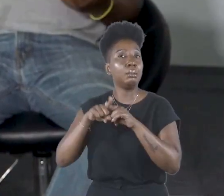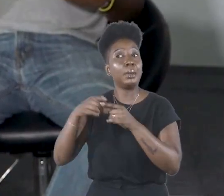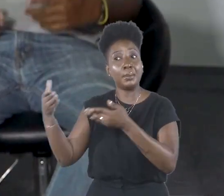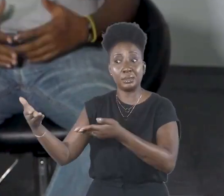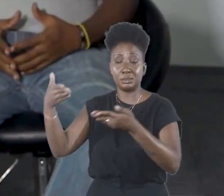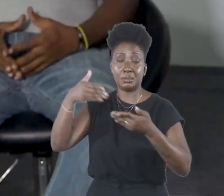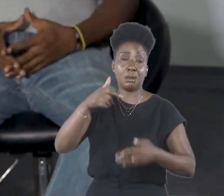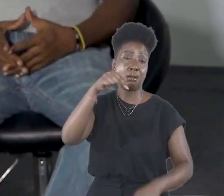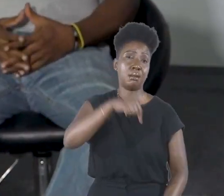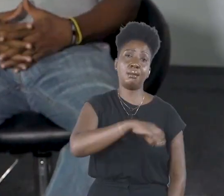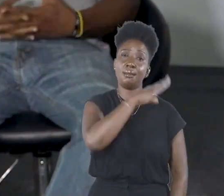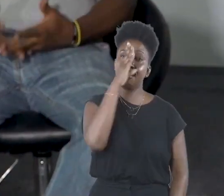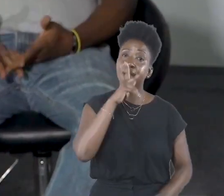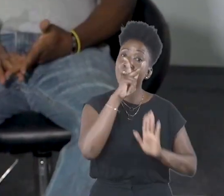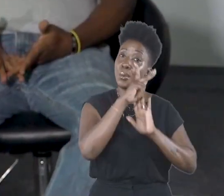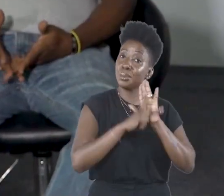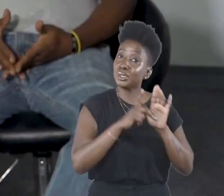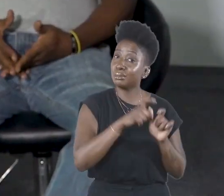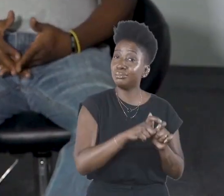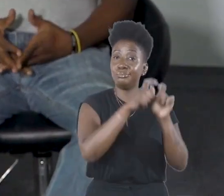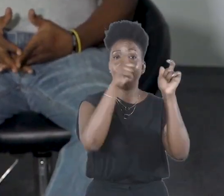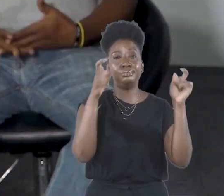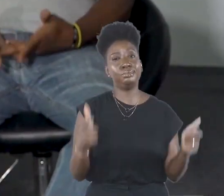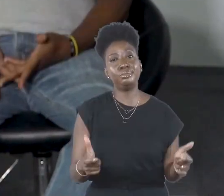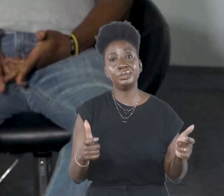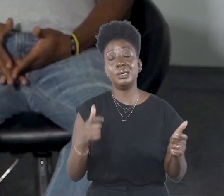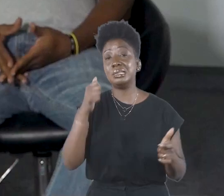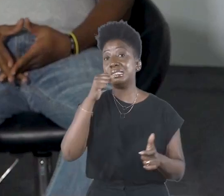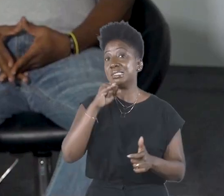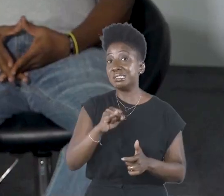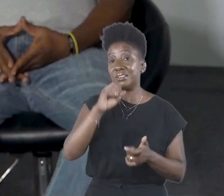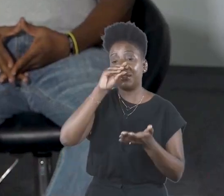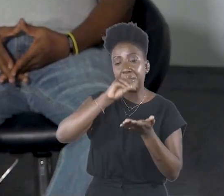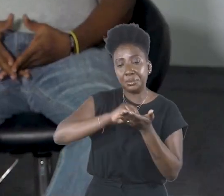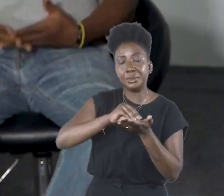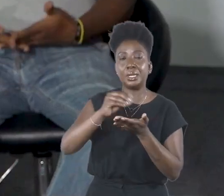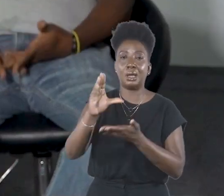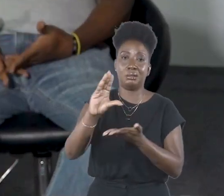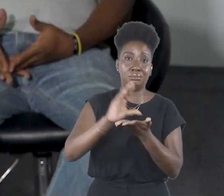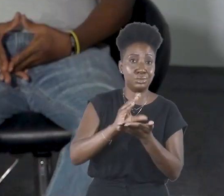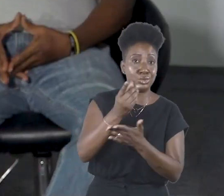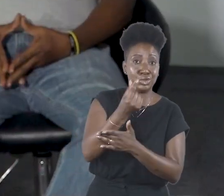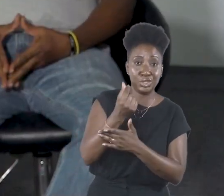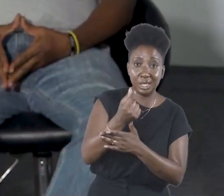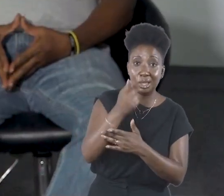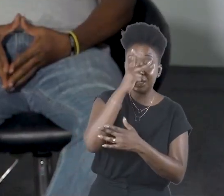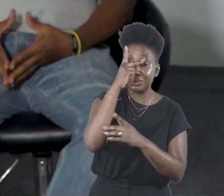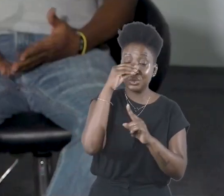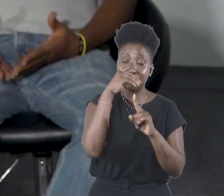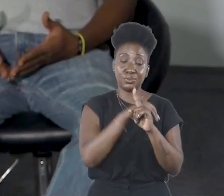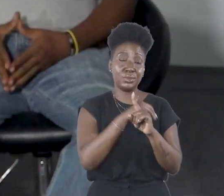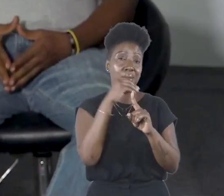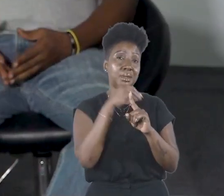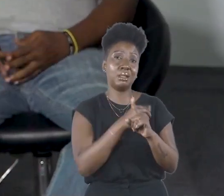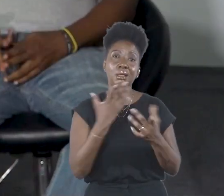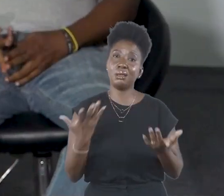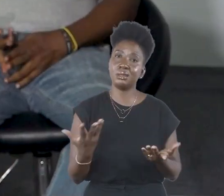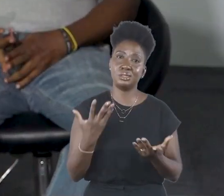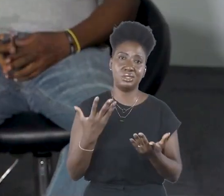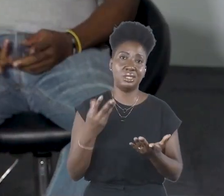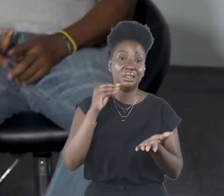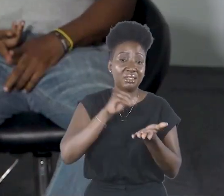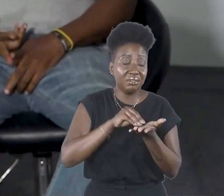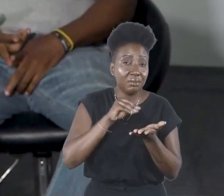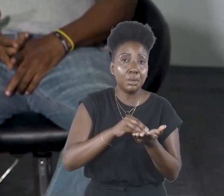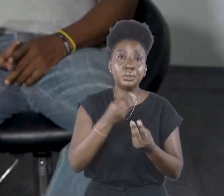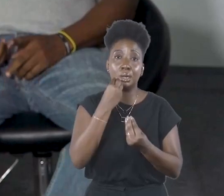para trazer para cá. É um projeto gigante. Então, sem renda, as pessoas caem na vulnerabilidade. E quando a gente está falando de vulnerabilidade, é alguém que